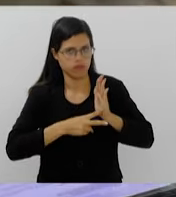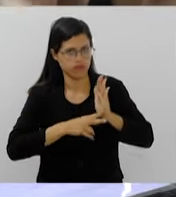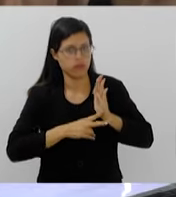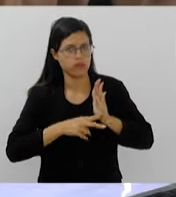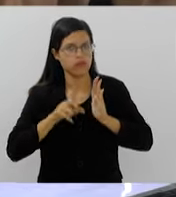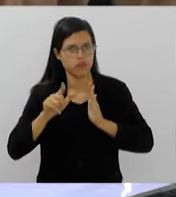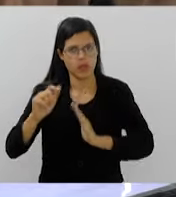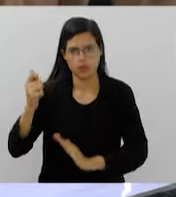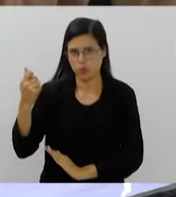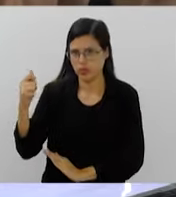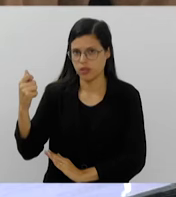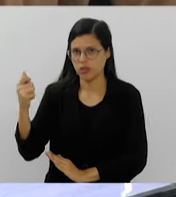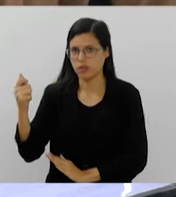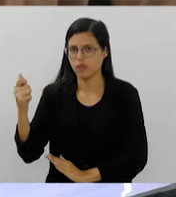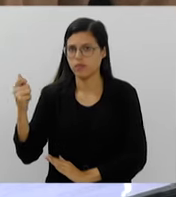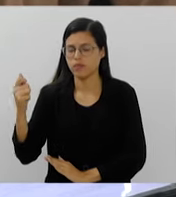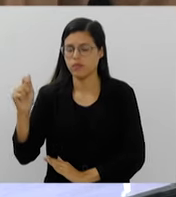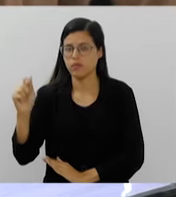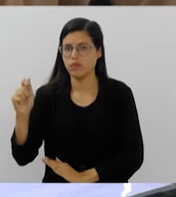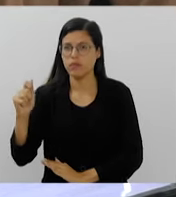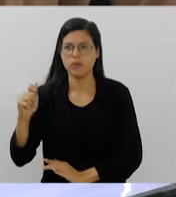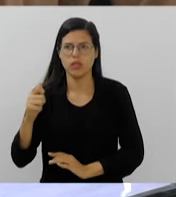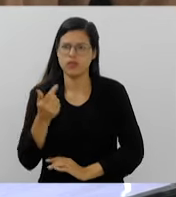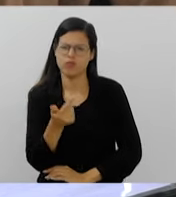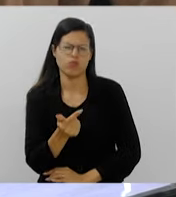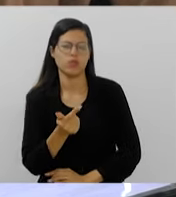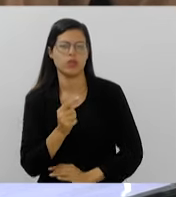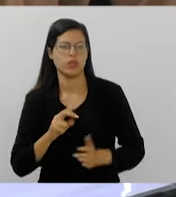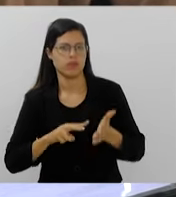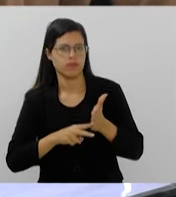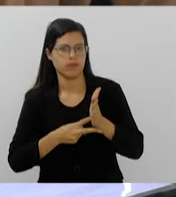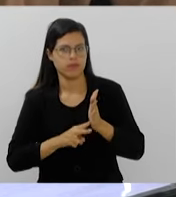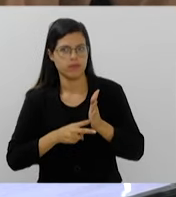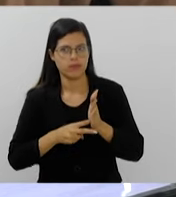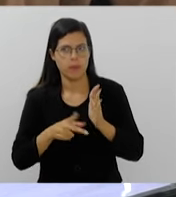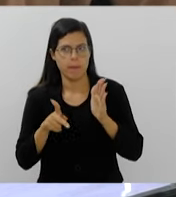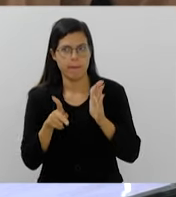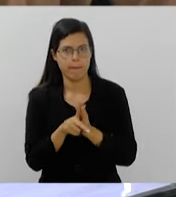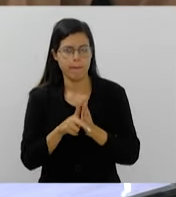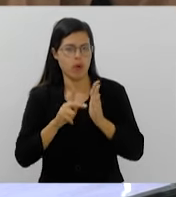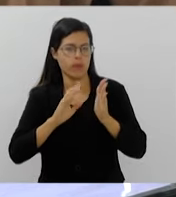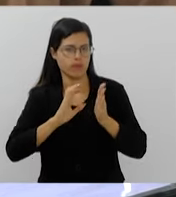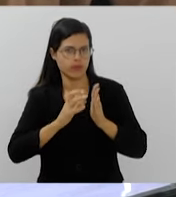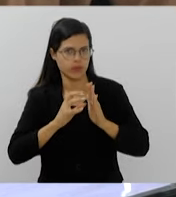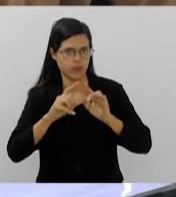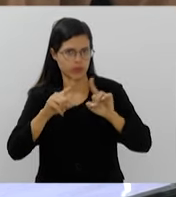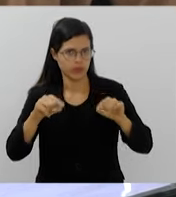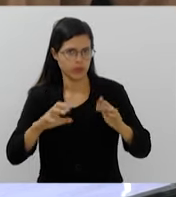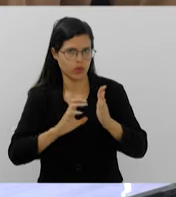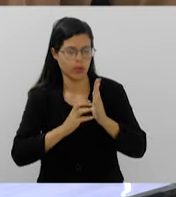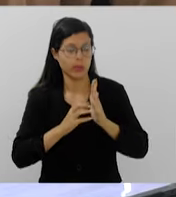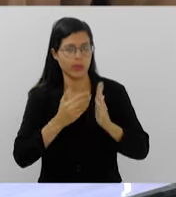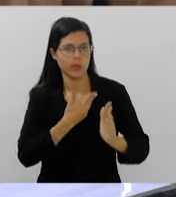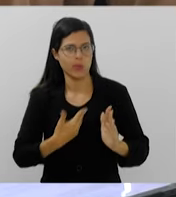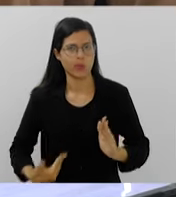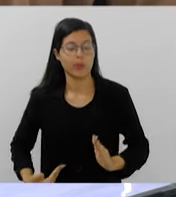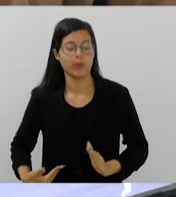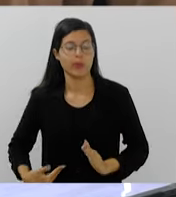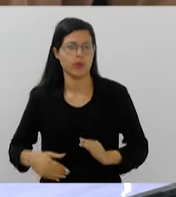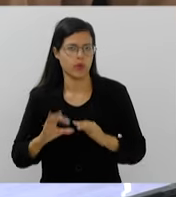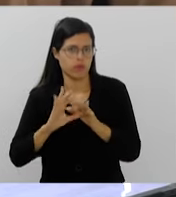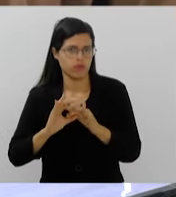né? Porque não tem um sindicato do servidor público, que eu autorizei a descontar em